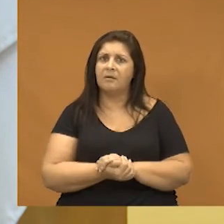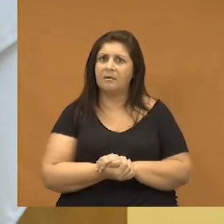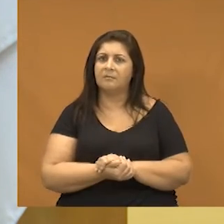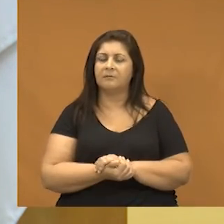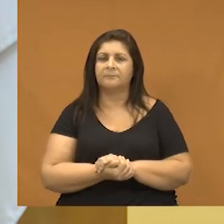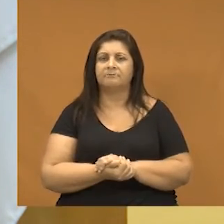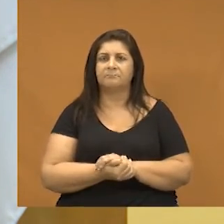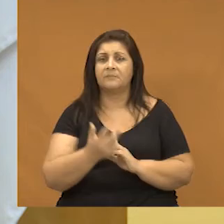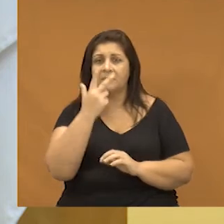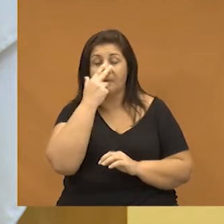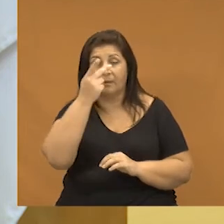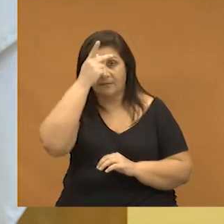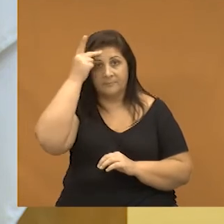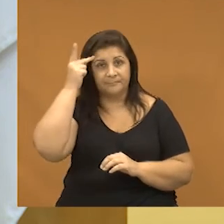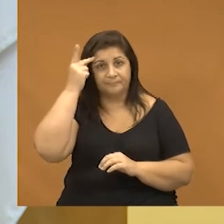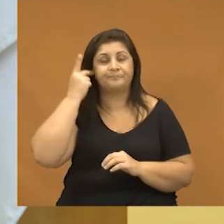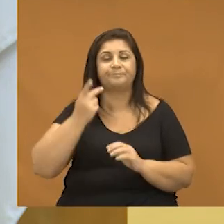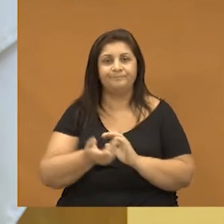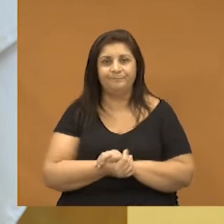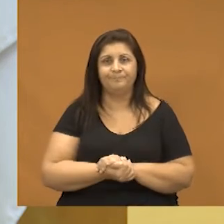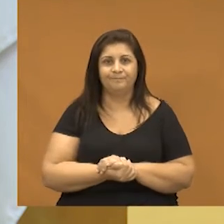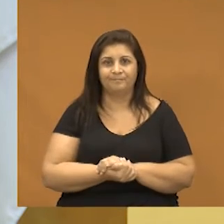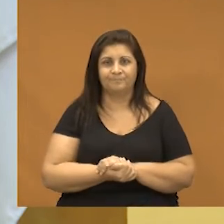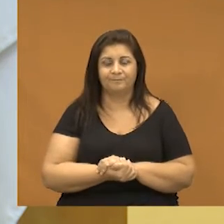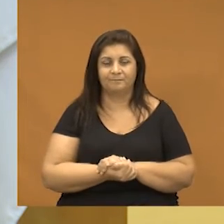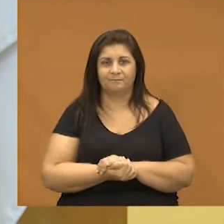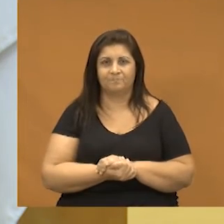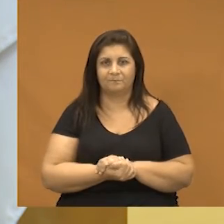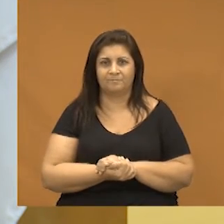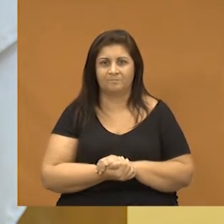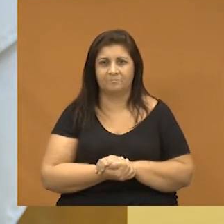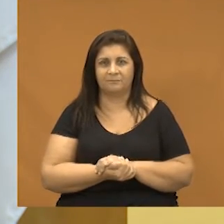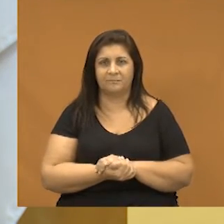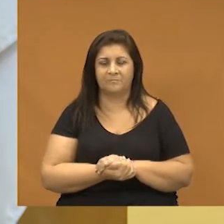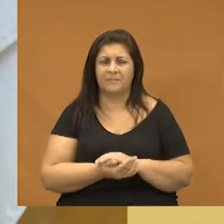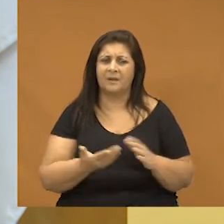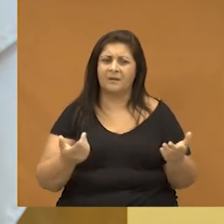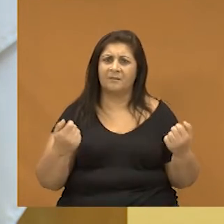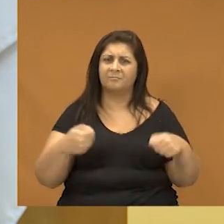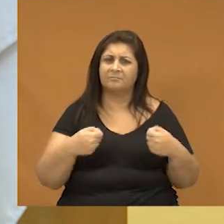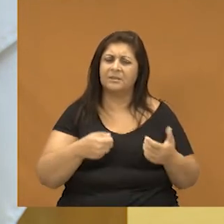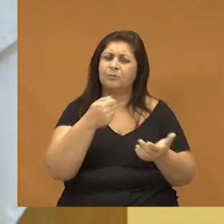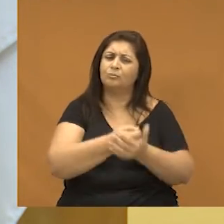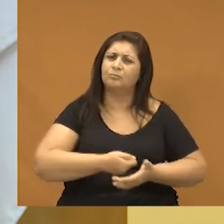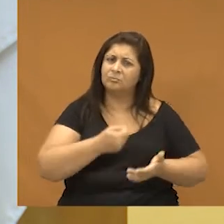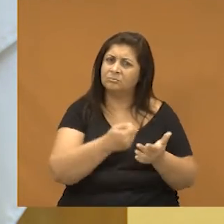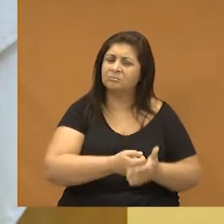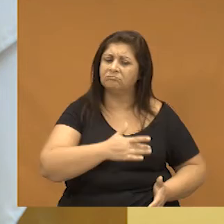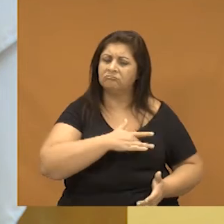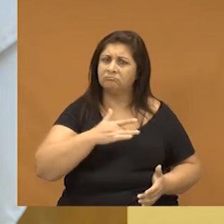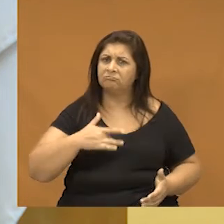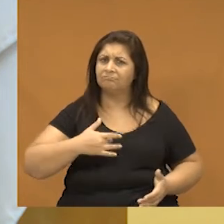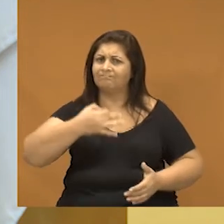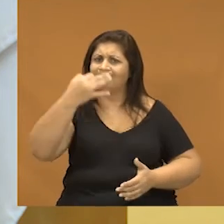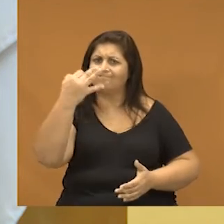que as pessoas, assim como outras coisas lutam, deveria também lutar por uma saúde de